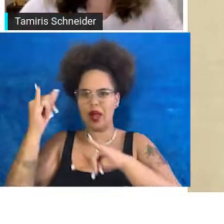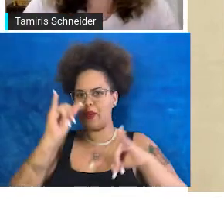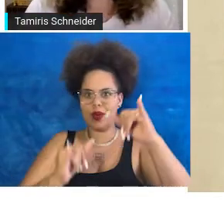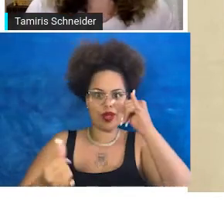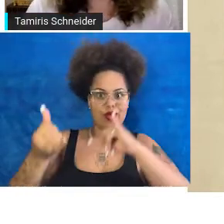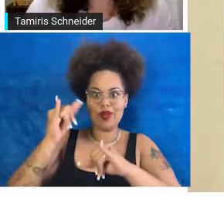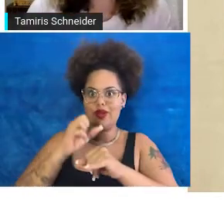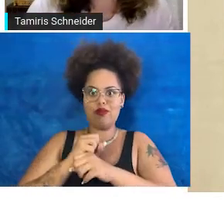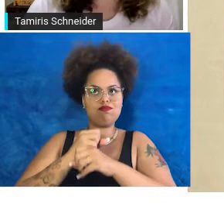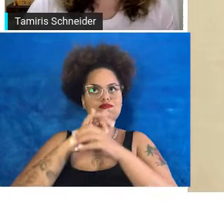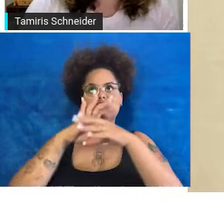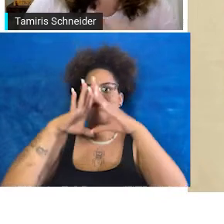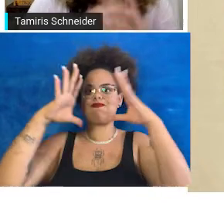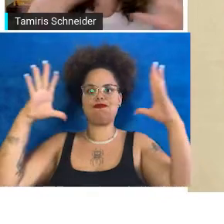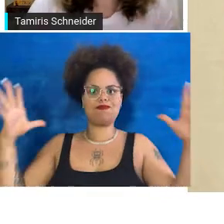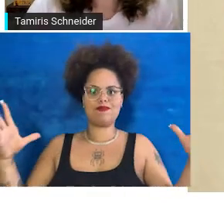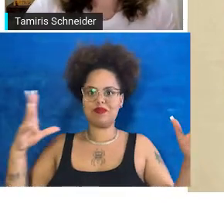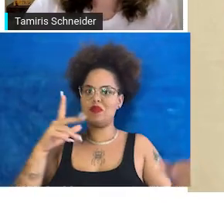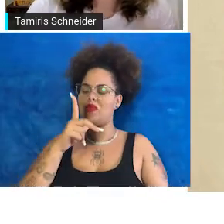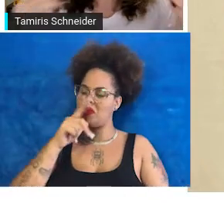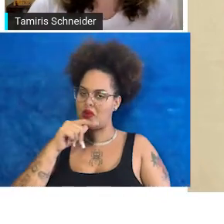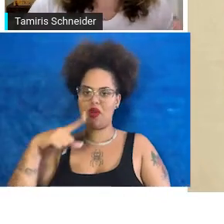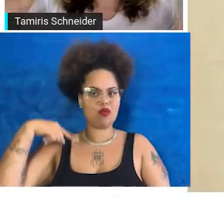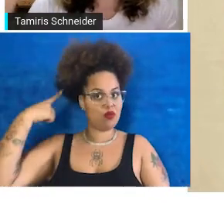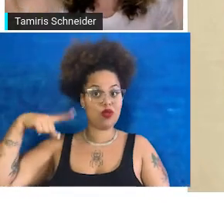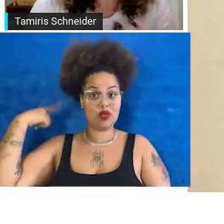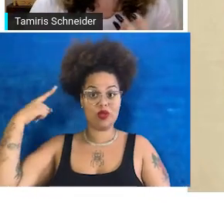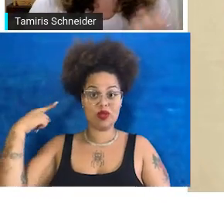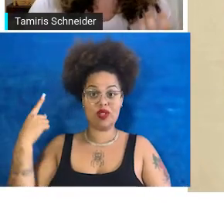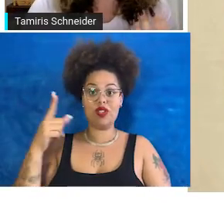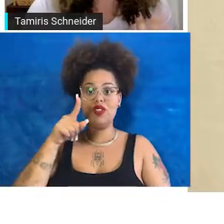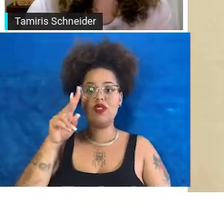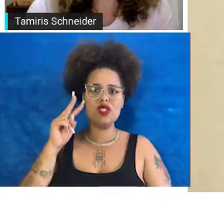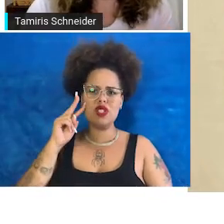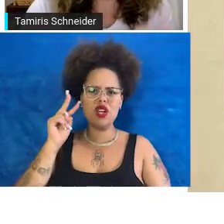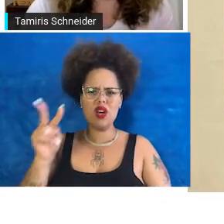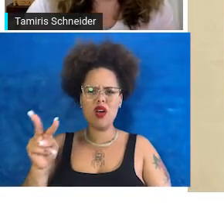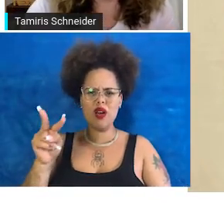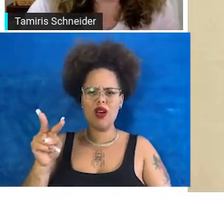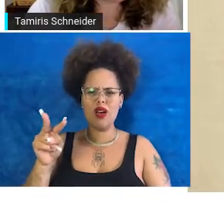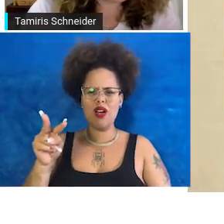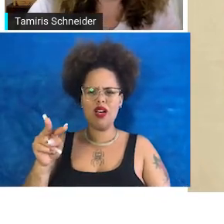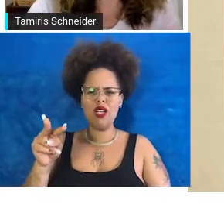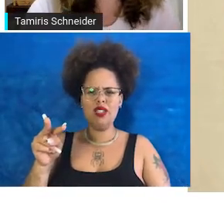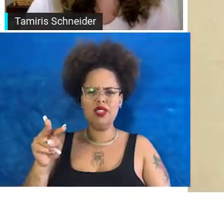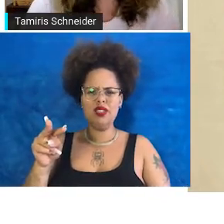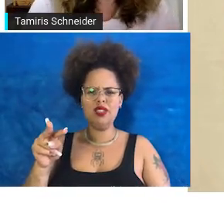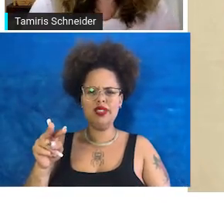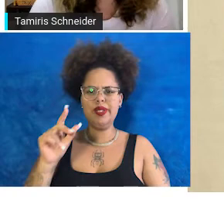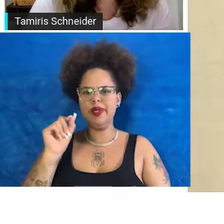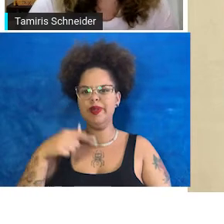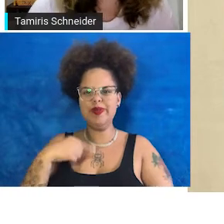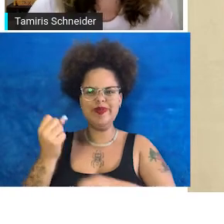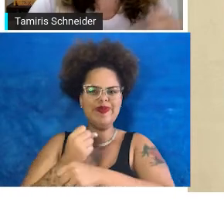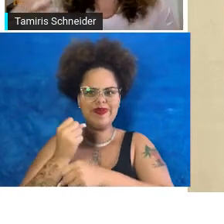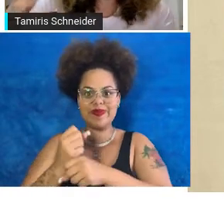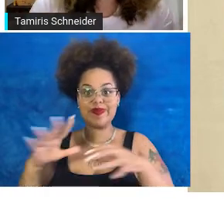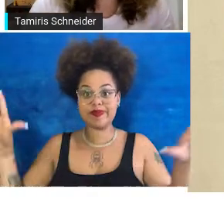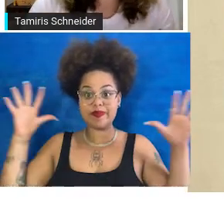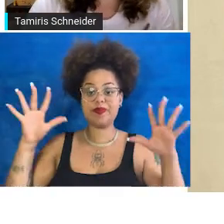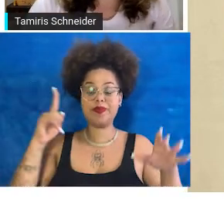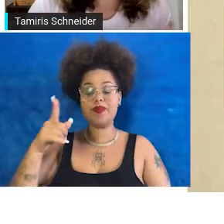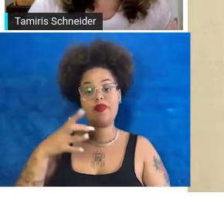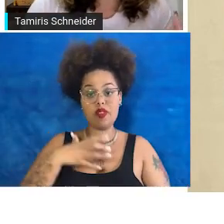bolhas gigantes com água. Uma loucura. E é isso, você olha para o que a gente construiu de cenário, você sente